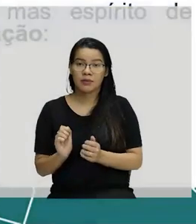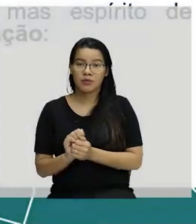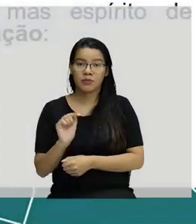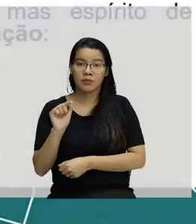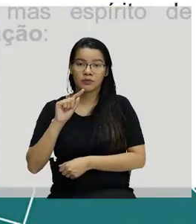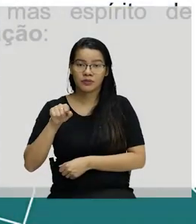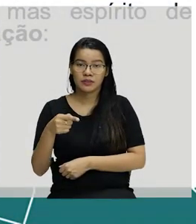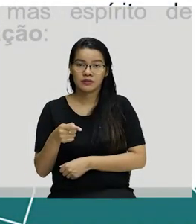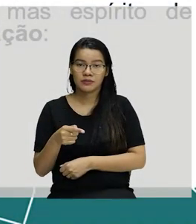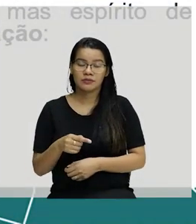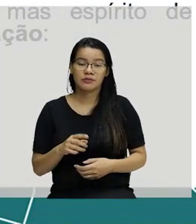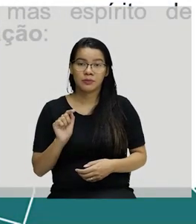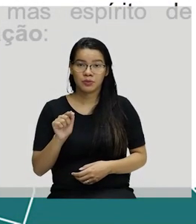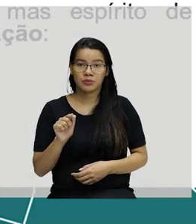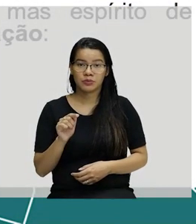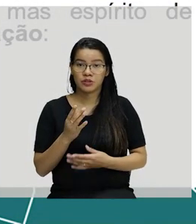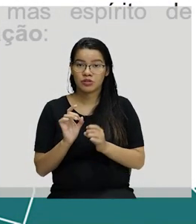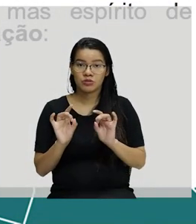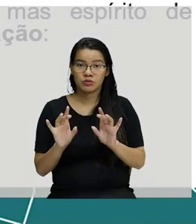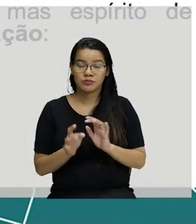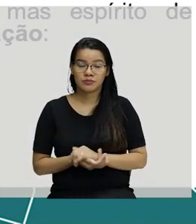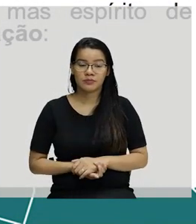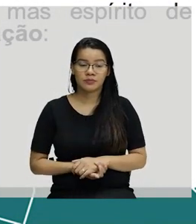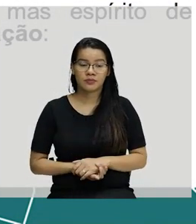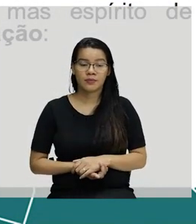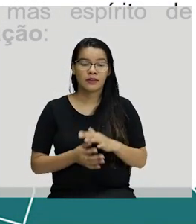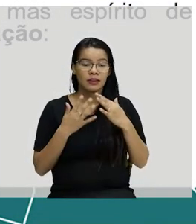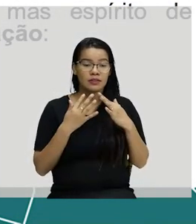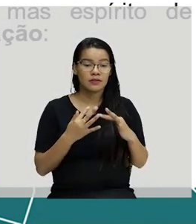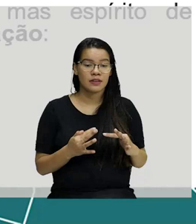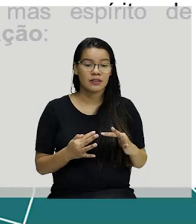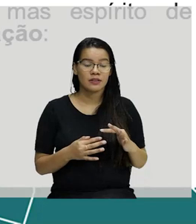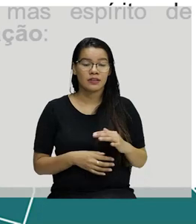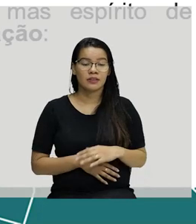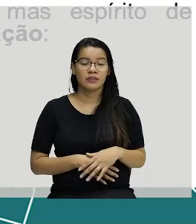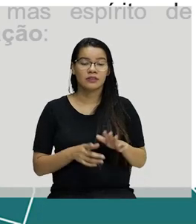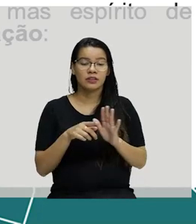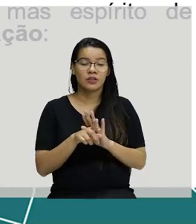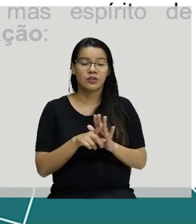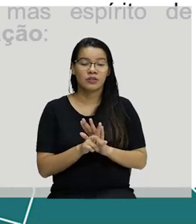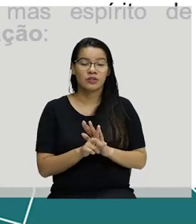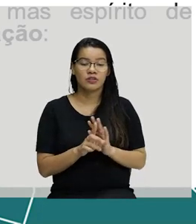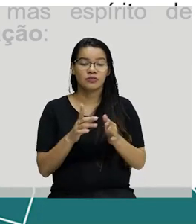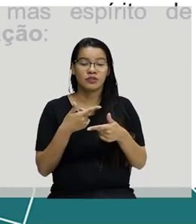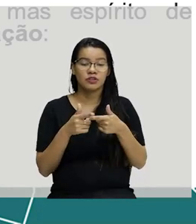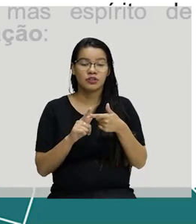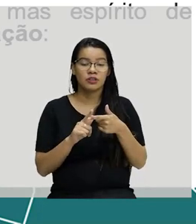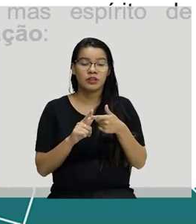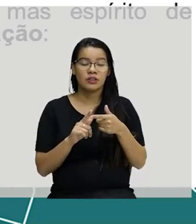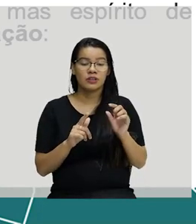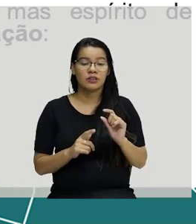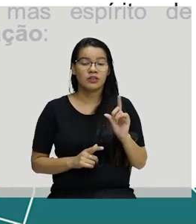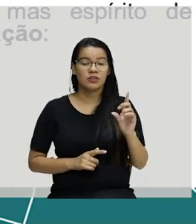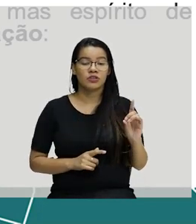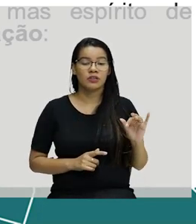frases interrogativas diretas versus indireta as frases interrogativas são divididas em diretas e indiretas o primeiro grupo